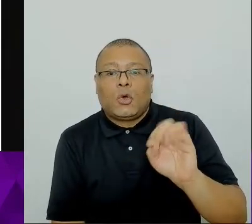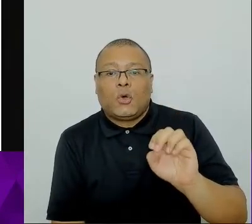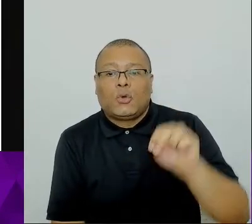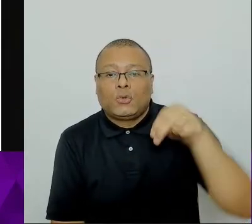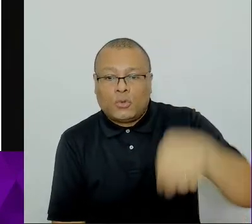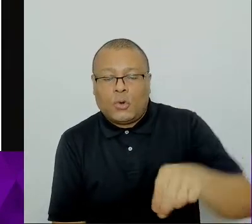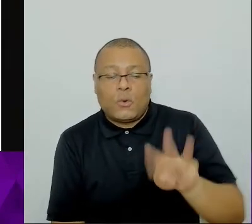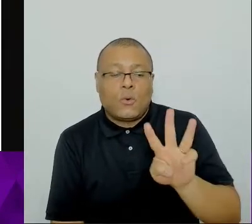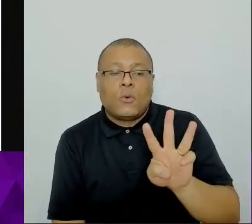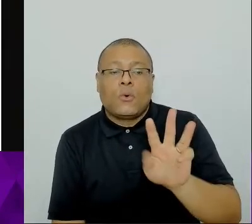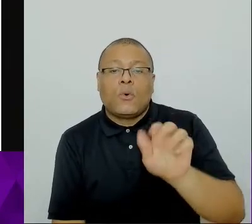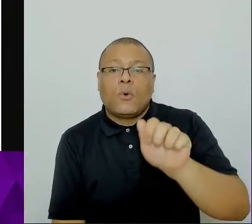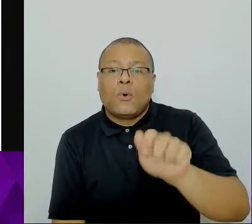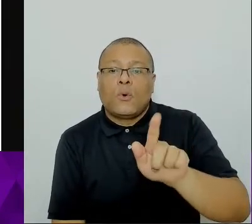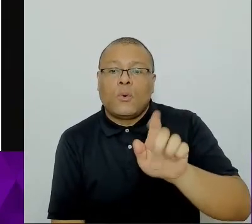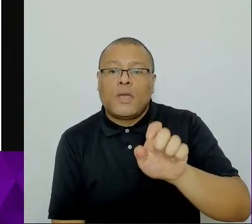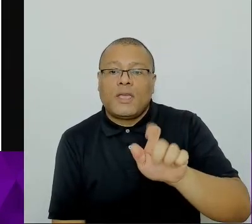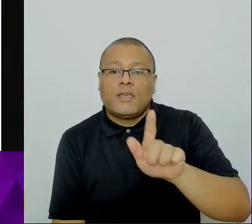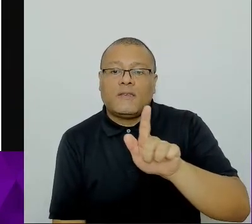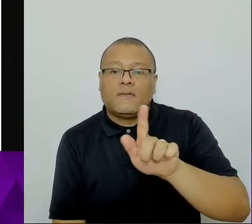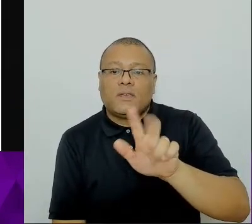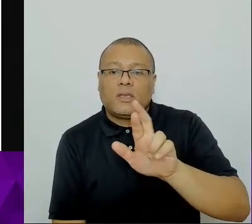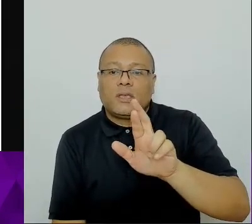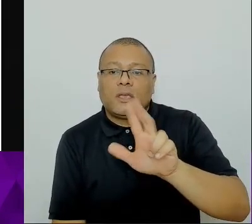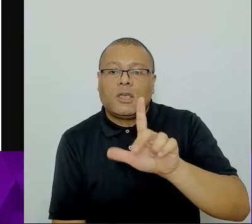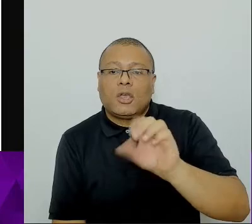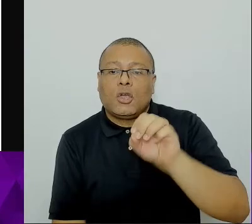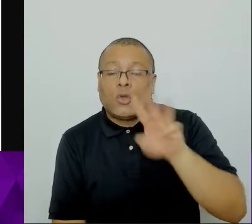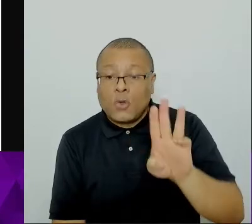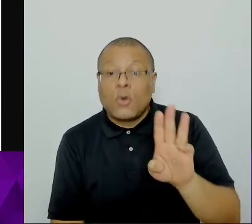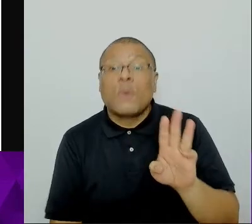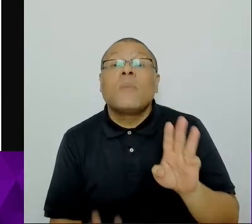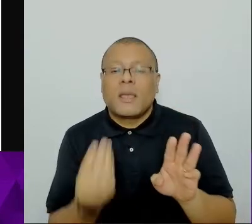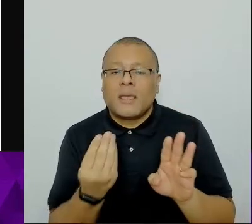também para a parte de síntese de voz, tá?